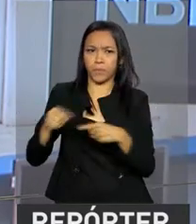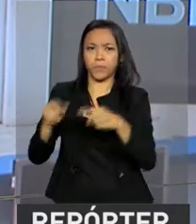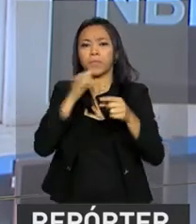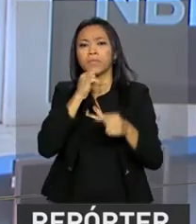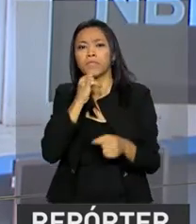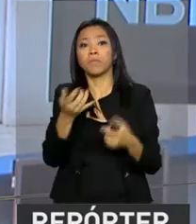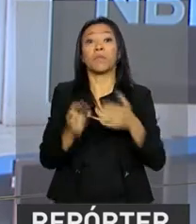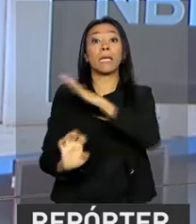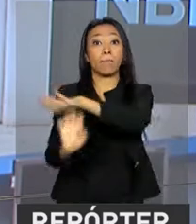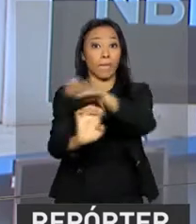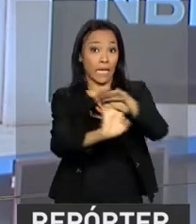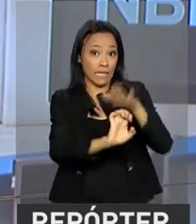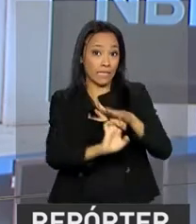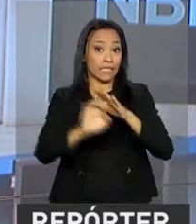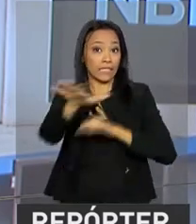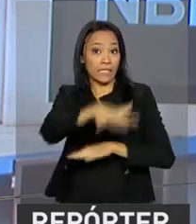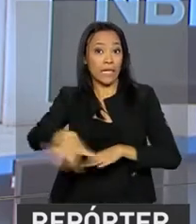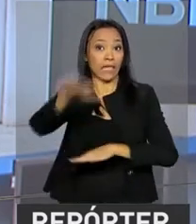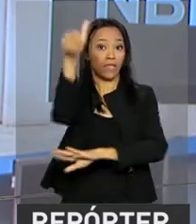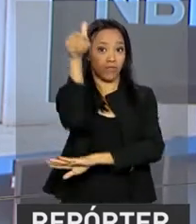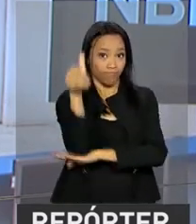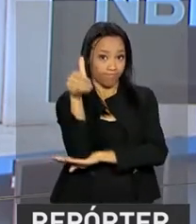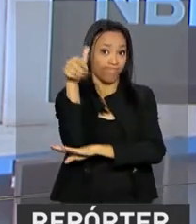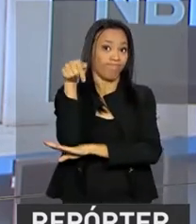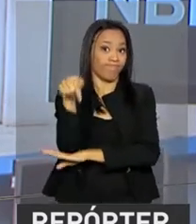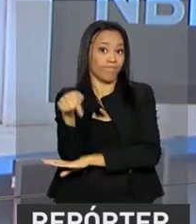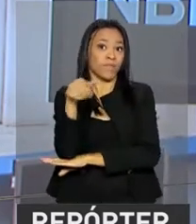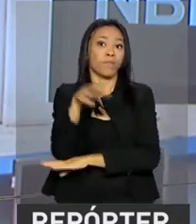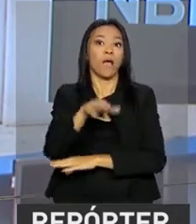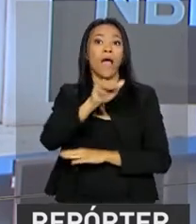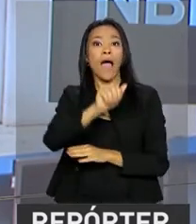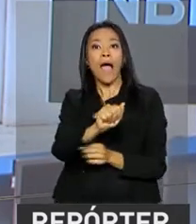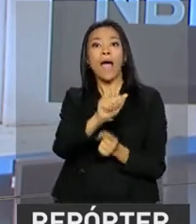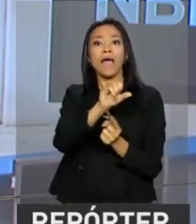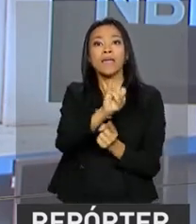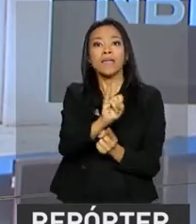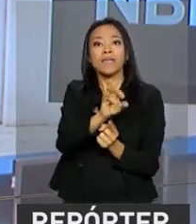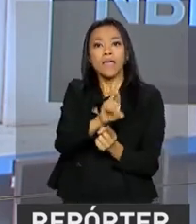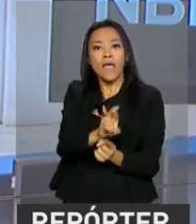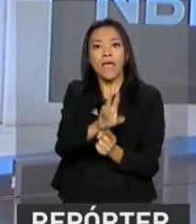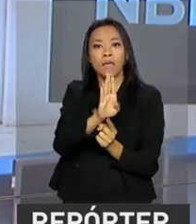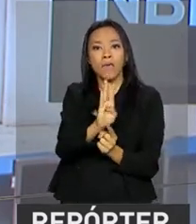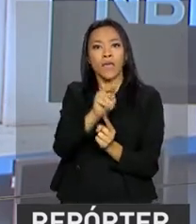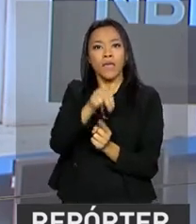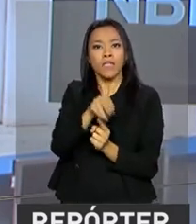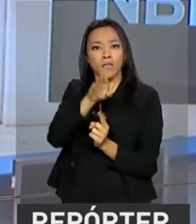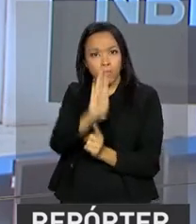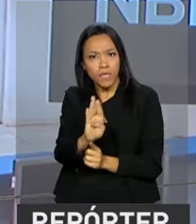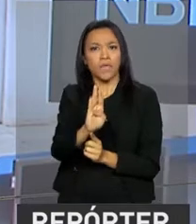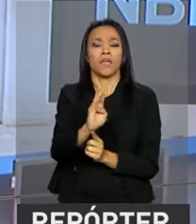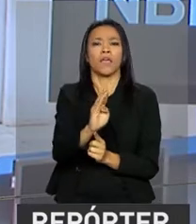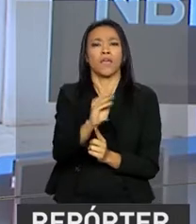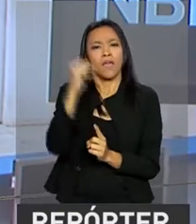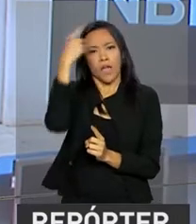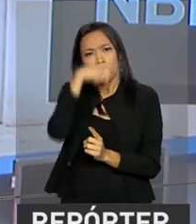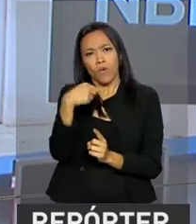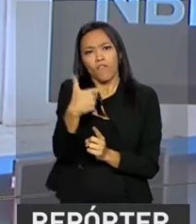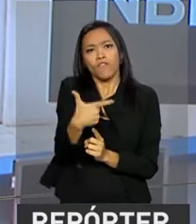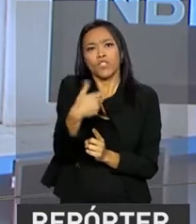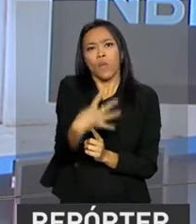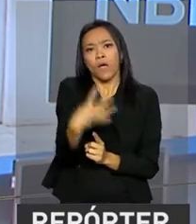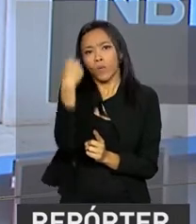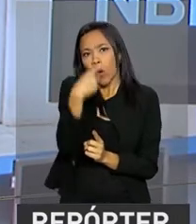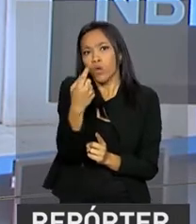de empresas de hospedagem alternativa, como o Airbnb, a redução das diárias 24 horas e a gorjeta